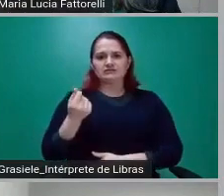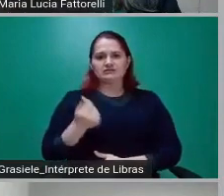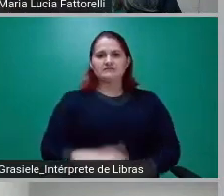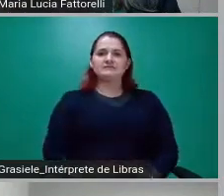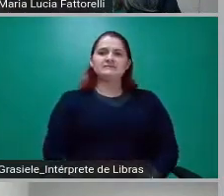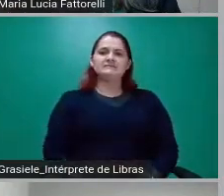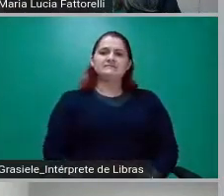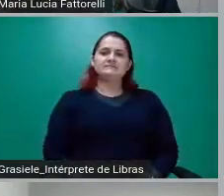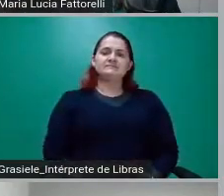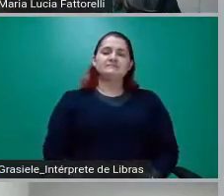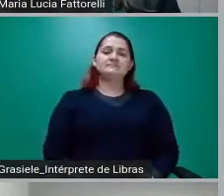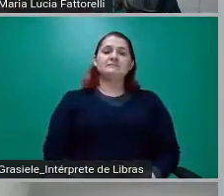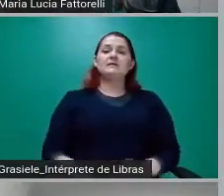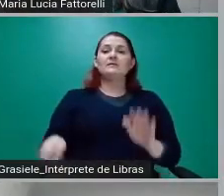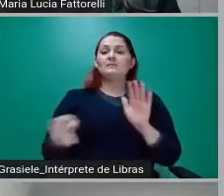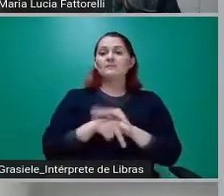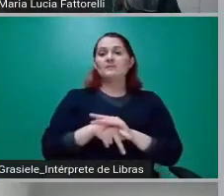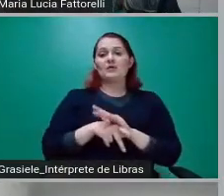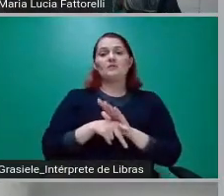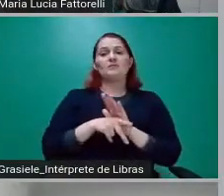uma militância